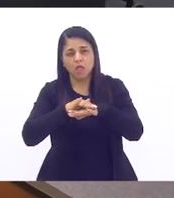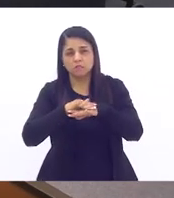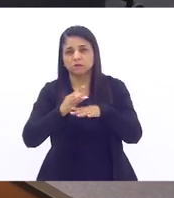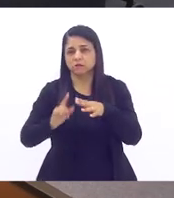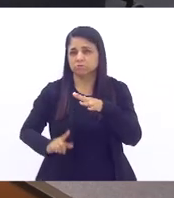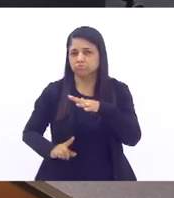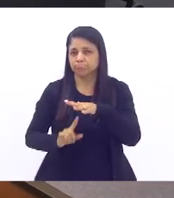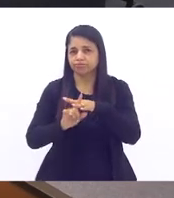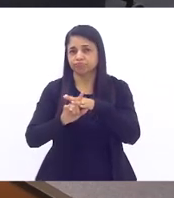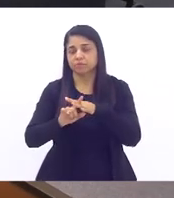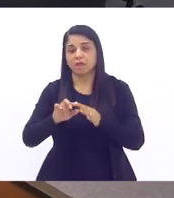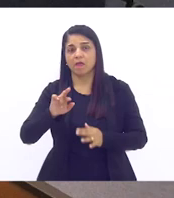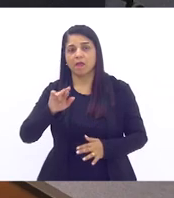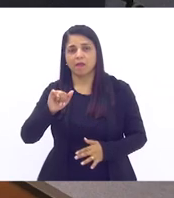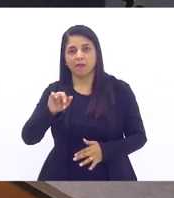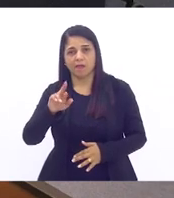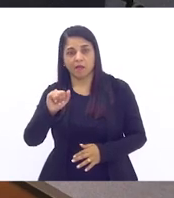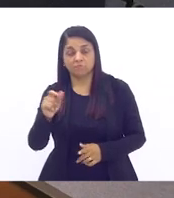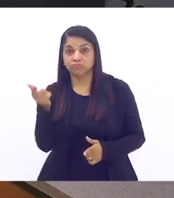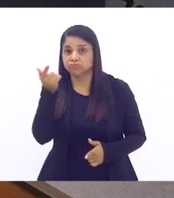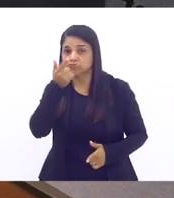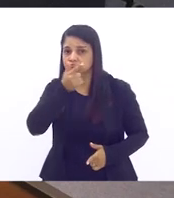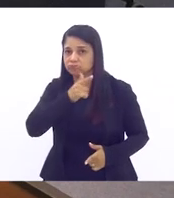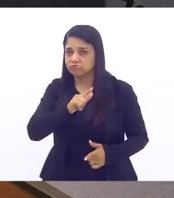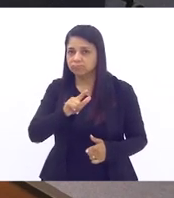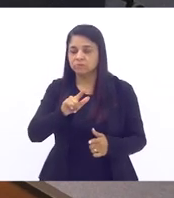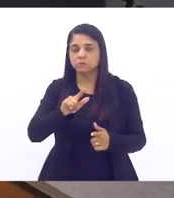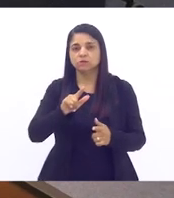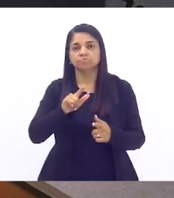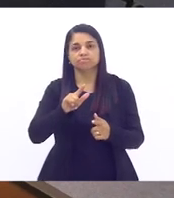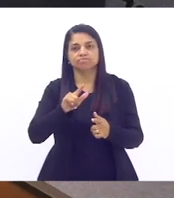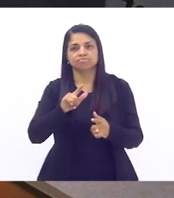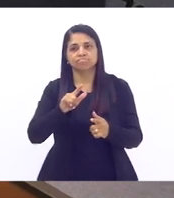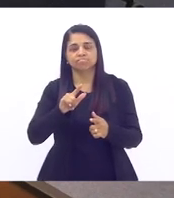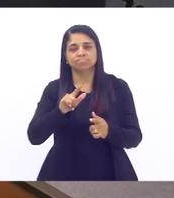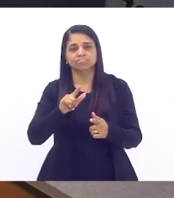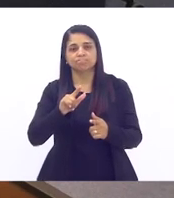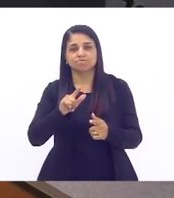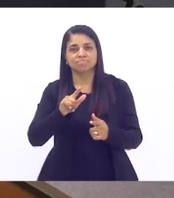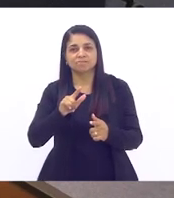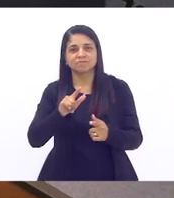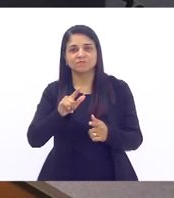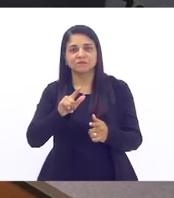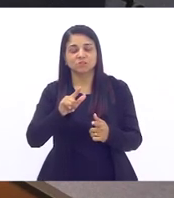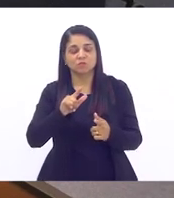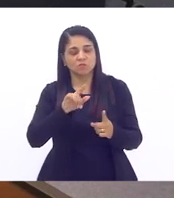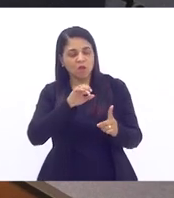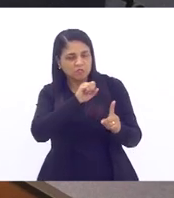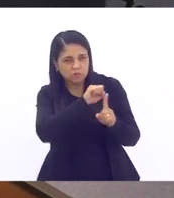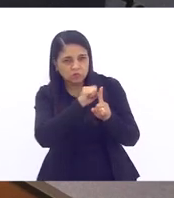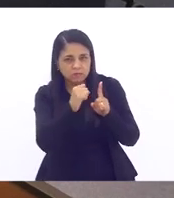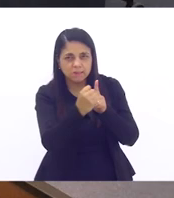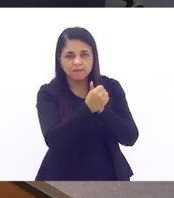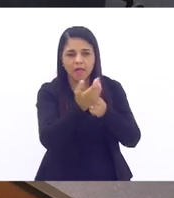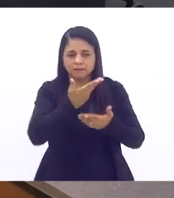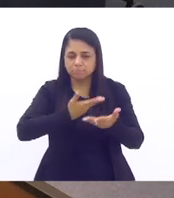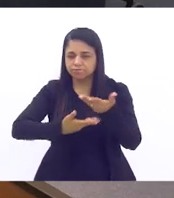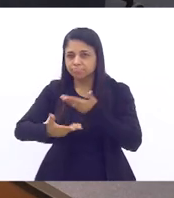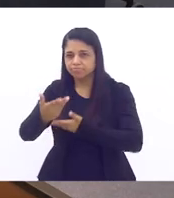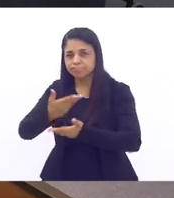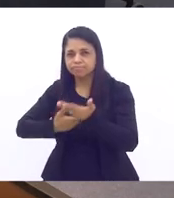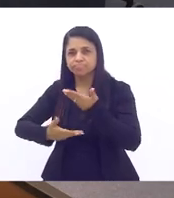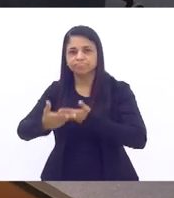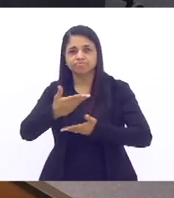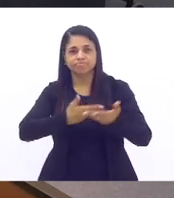onde nós conseguimos uma aproximação com sociedade civil através das